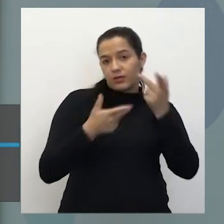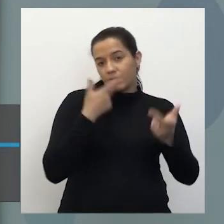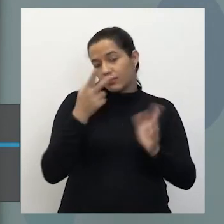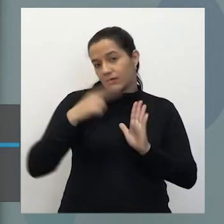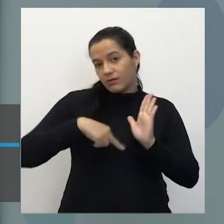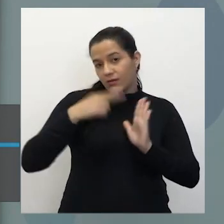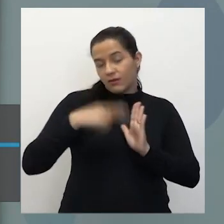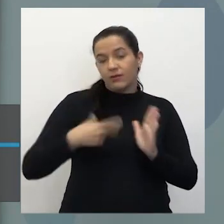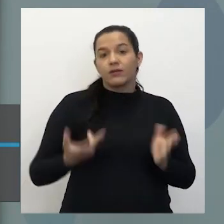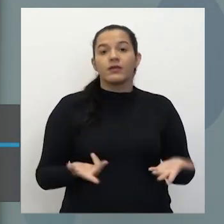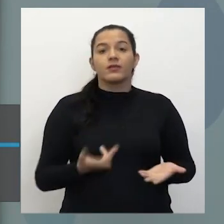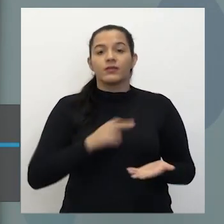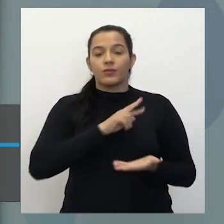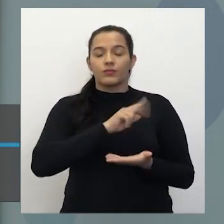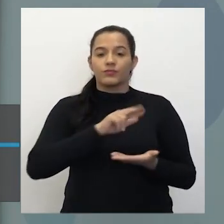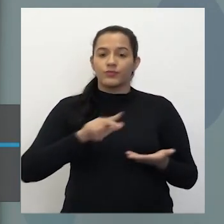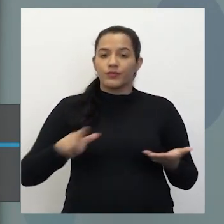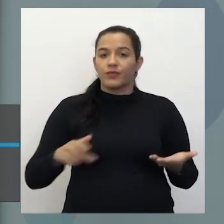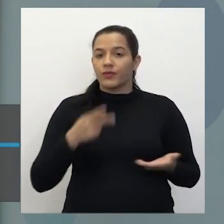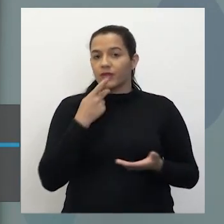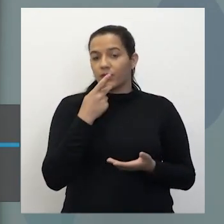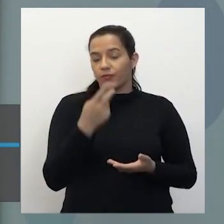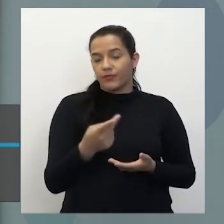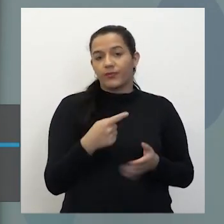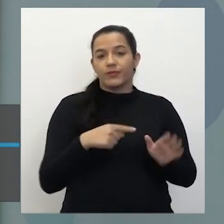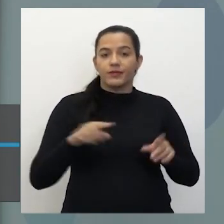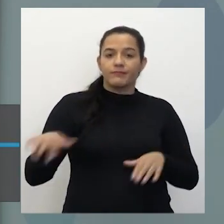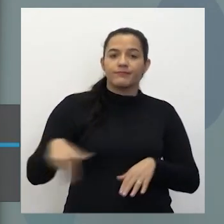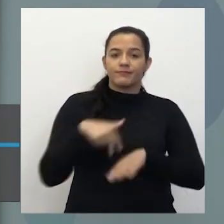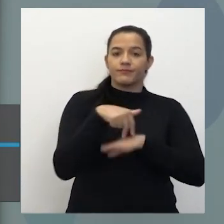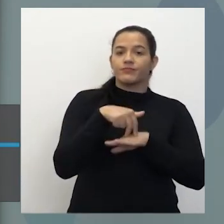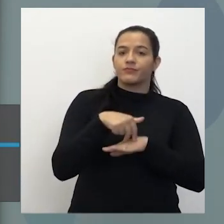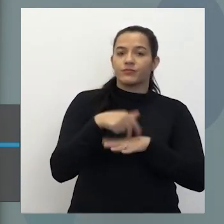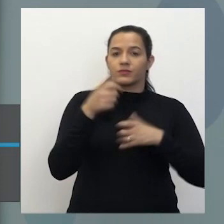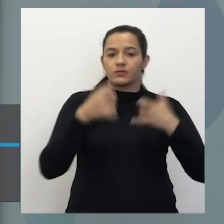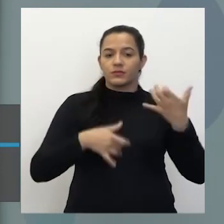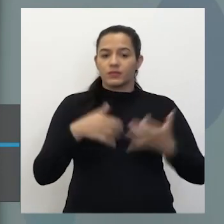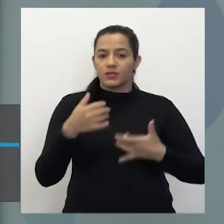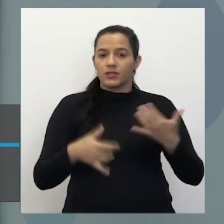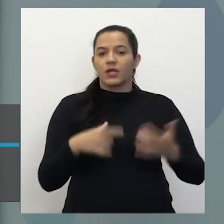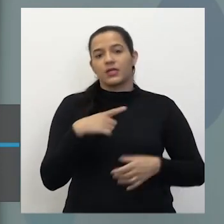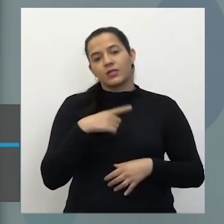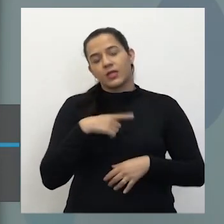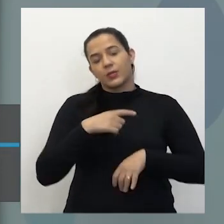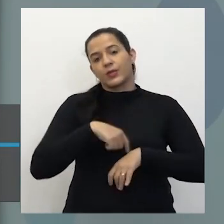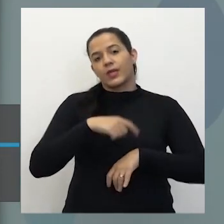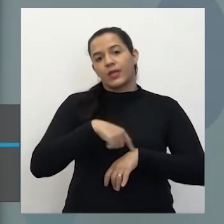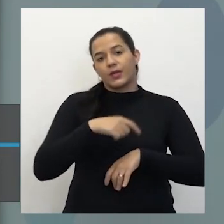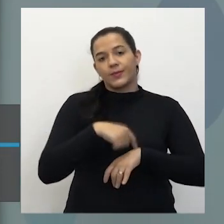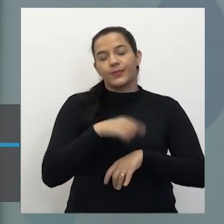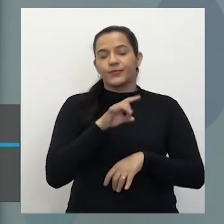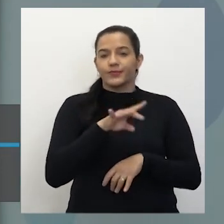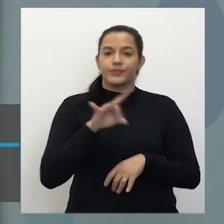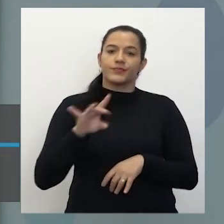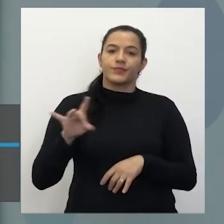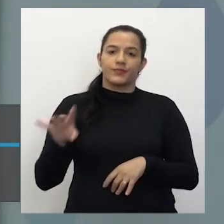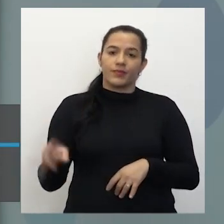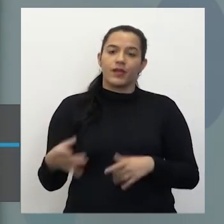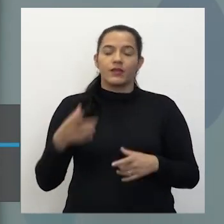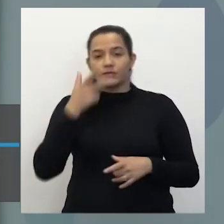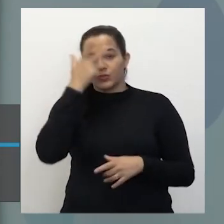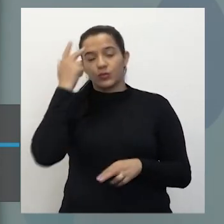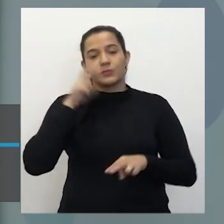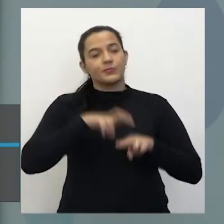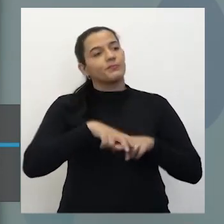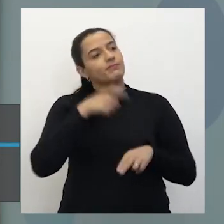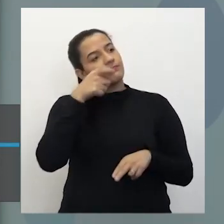apresentam suas obras, seus trabalhos, e tem um tempo específico, né? As pessoas assistem. E é isto.